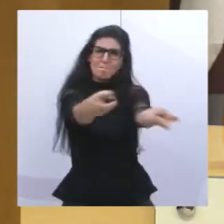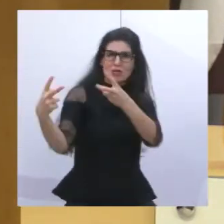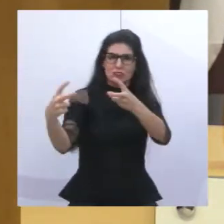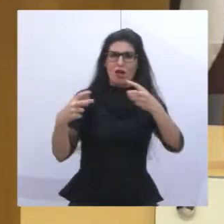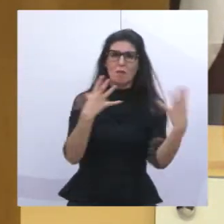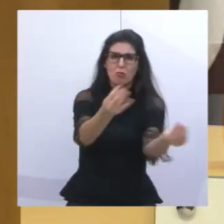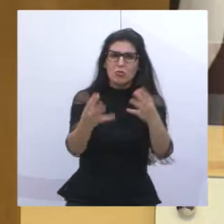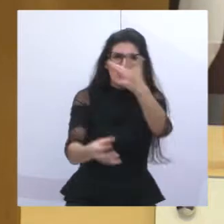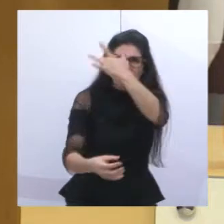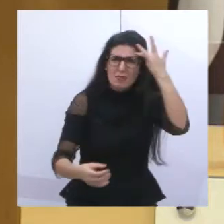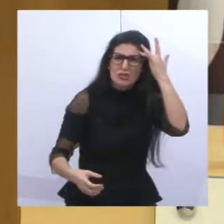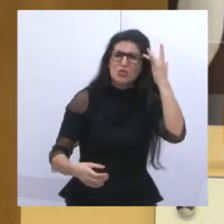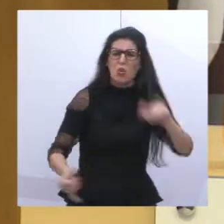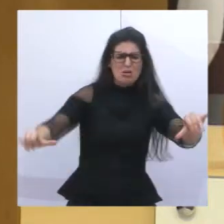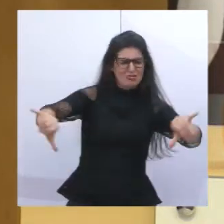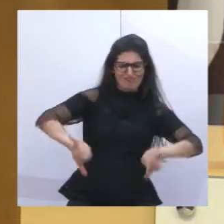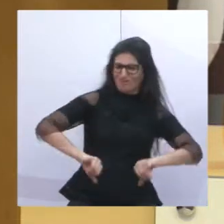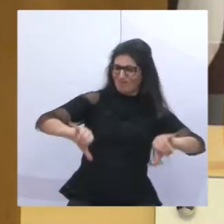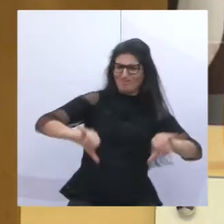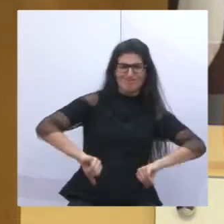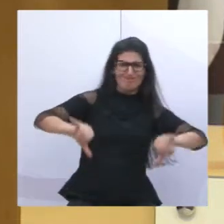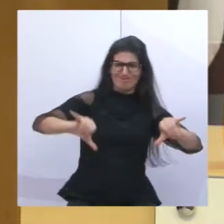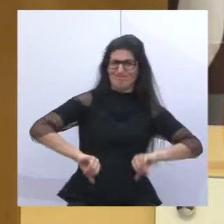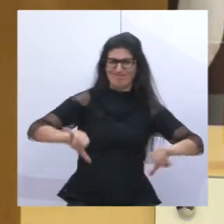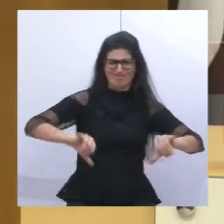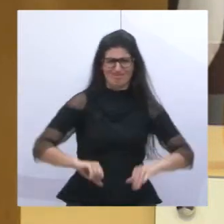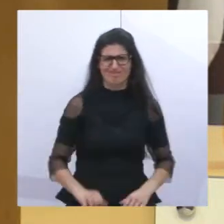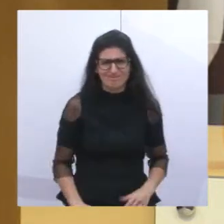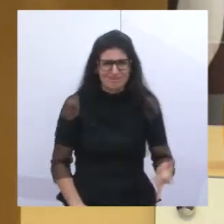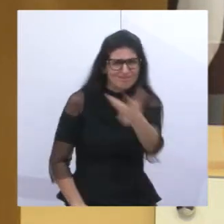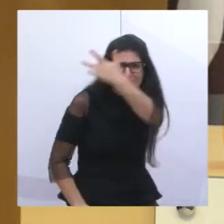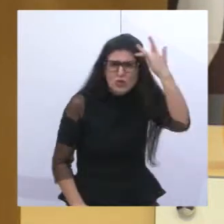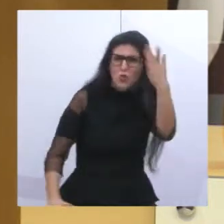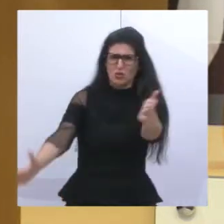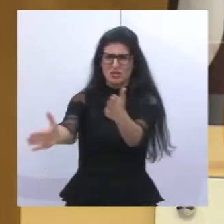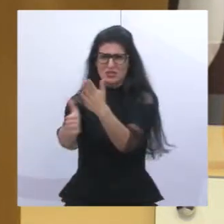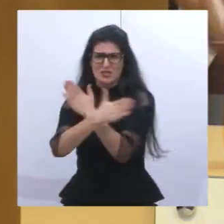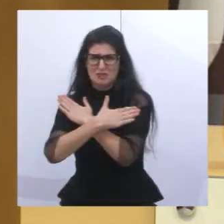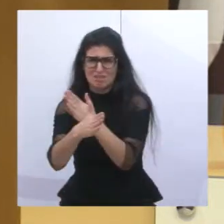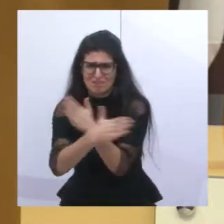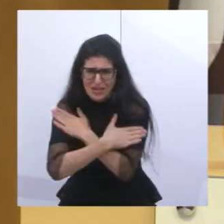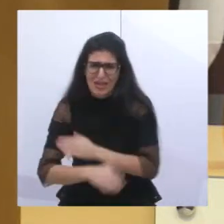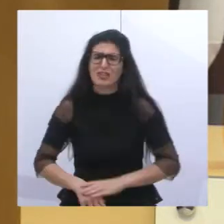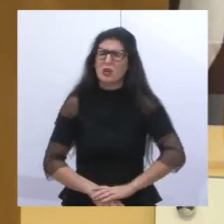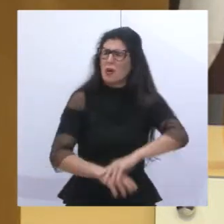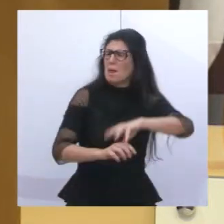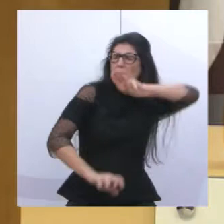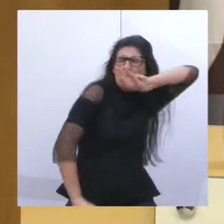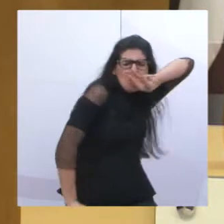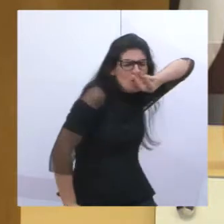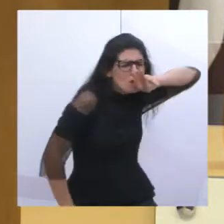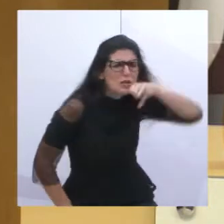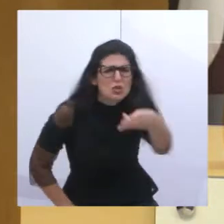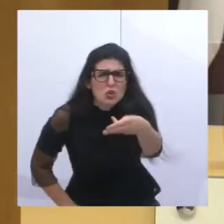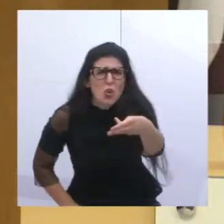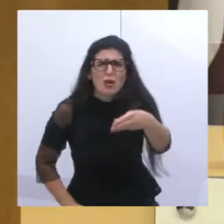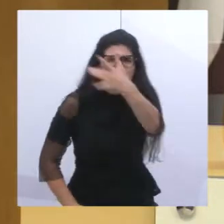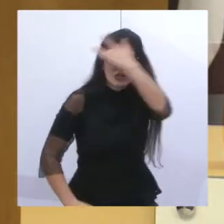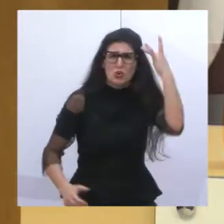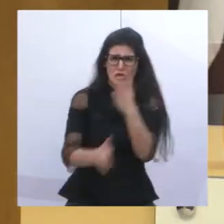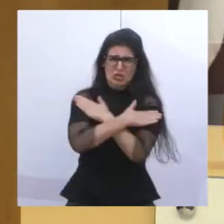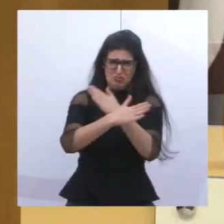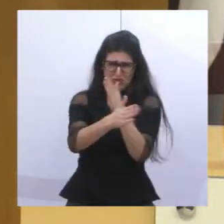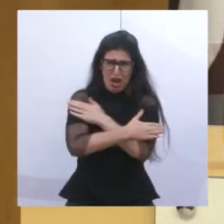pessoas penalizadas, principalmente as desempregadas, que a gente sabe quantos milhões de desempregados tem. Jacareí tem